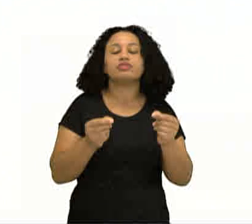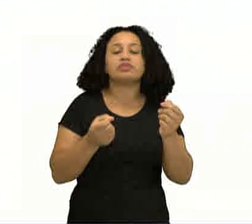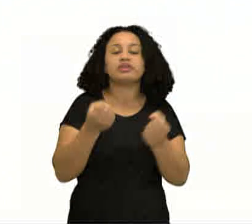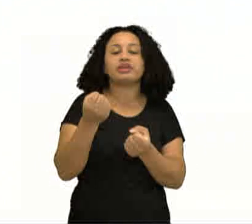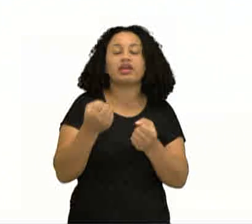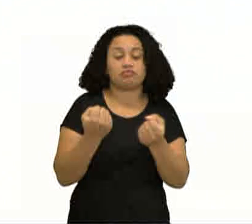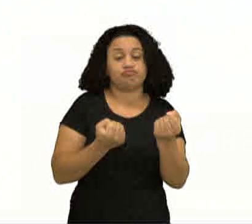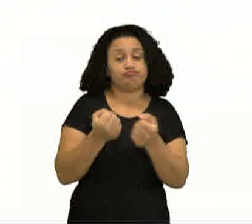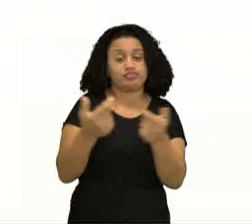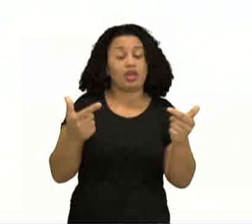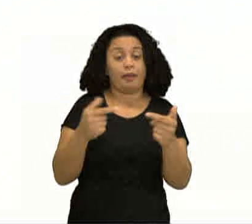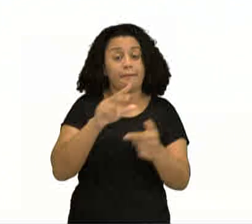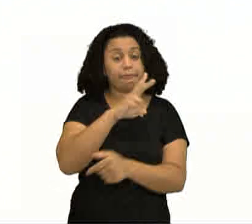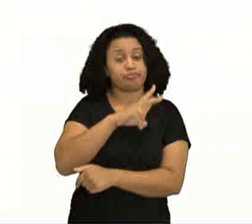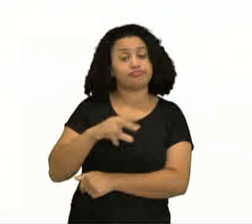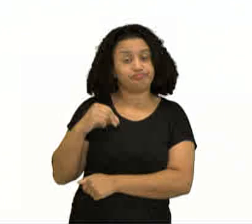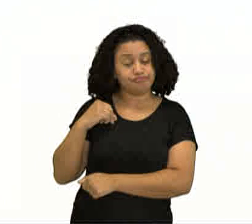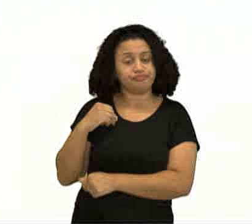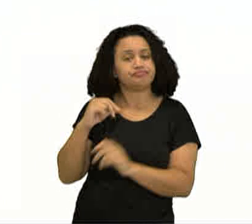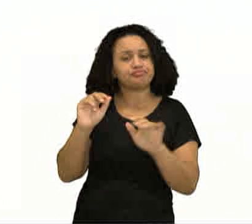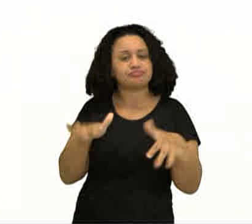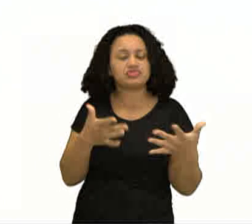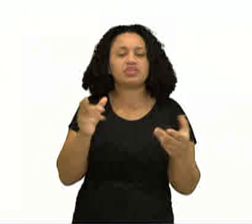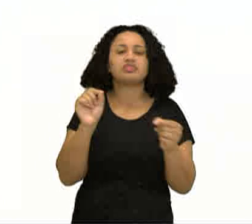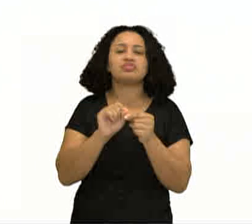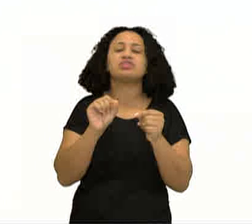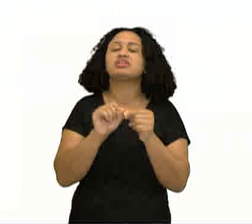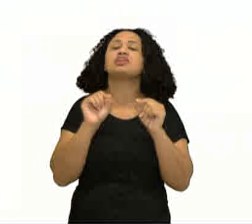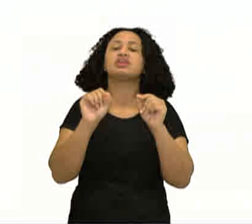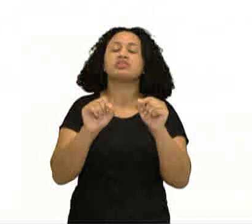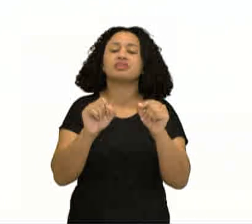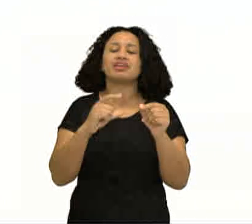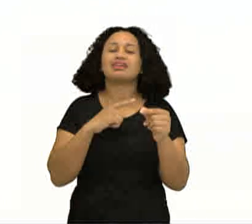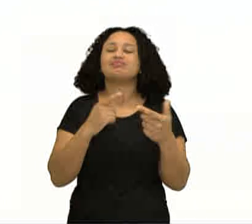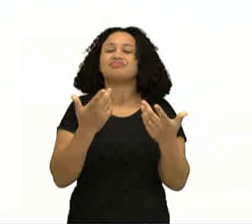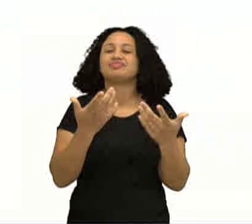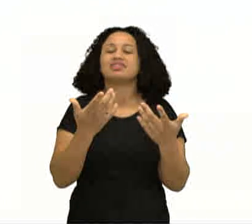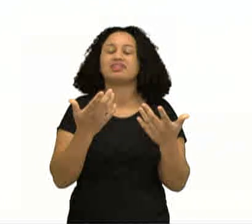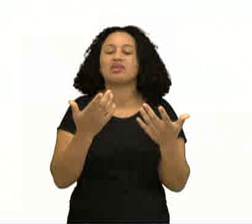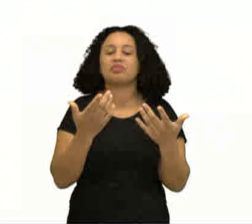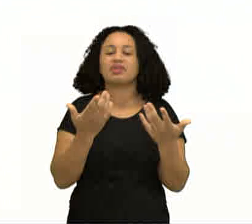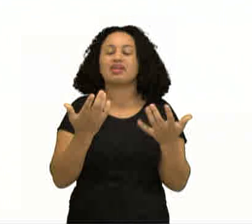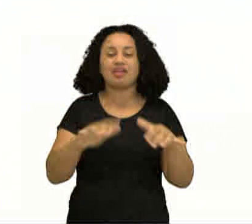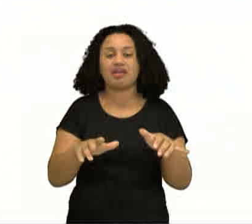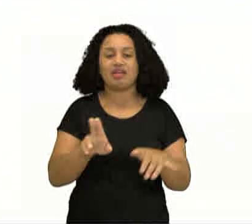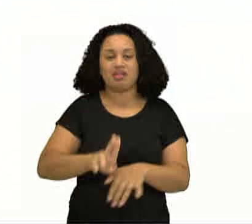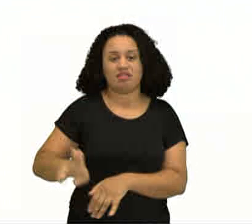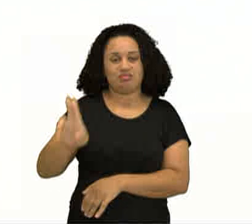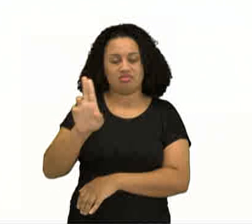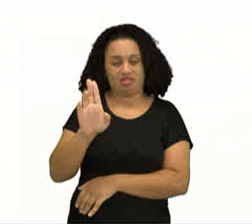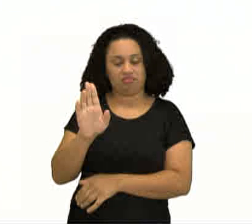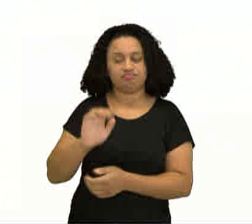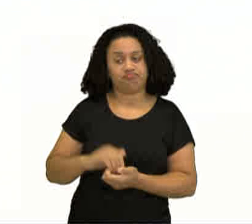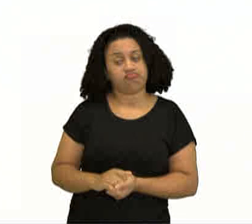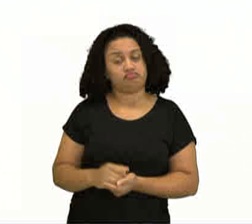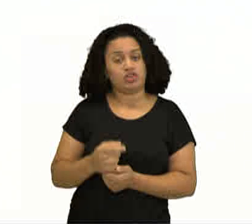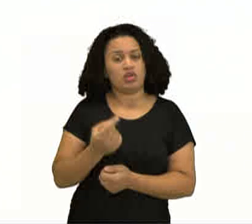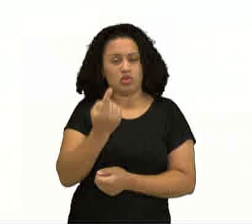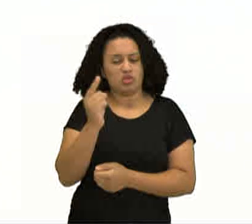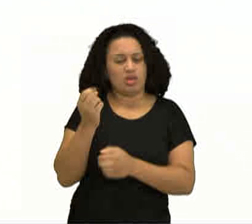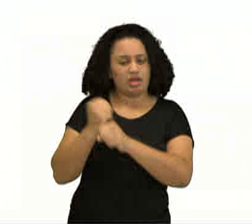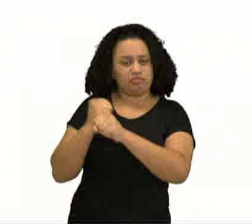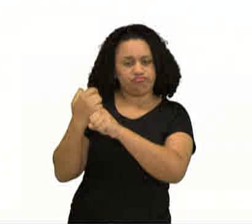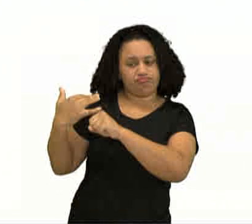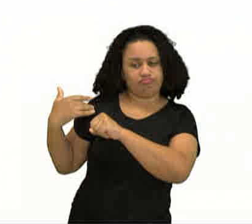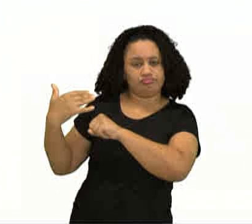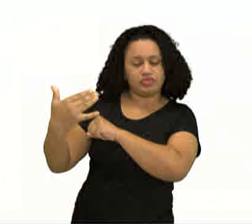públicos, gerando assim uma insatisfação ao seu uso. Nos últimos anos, o